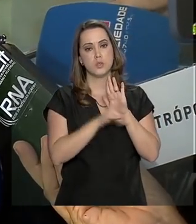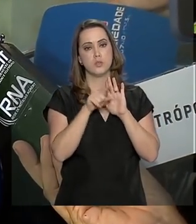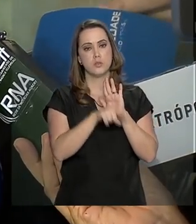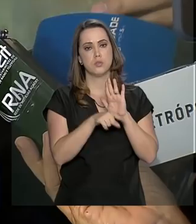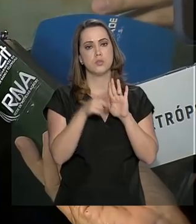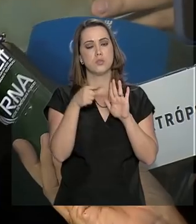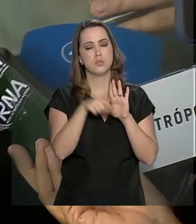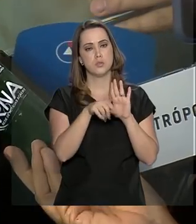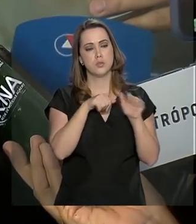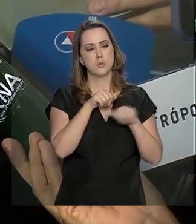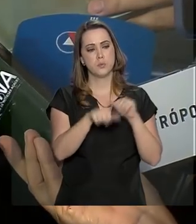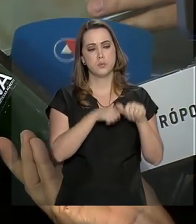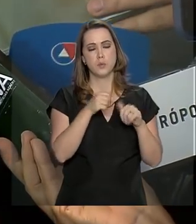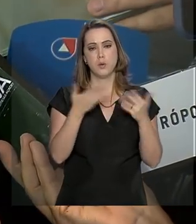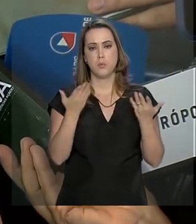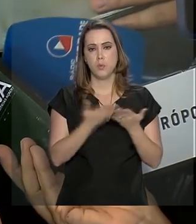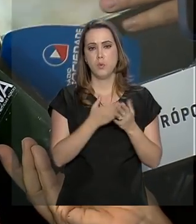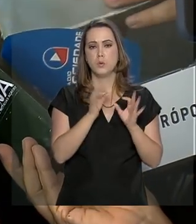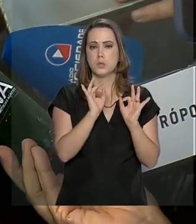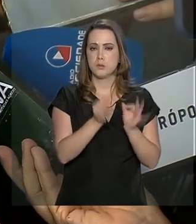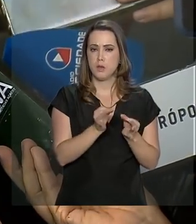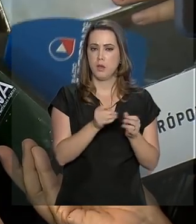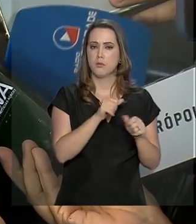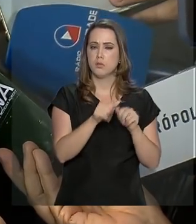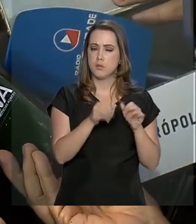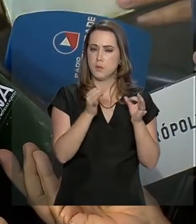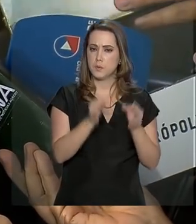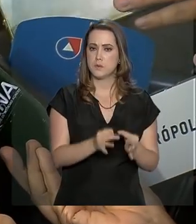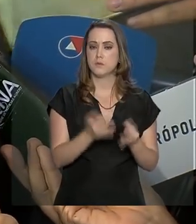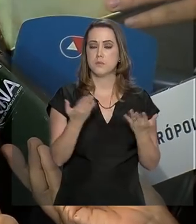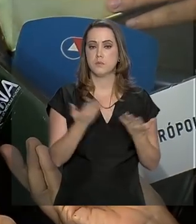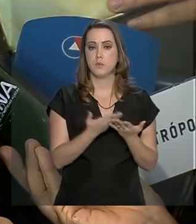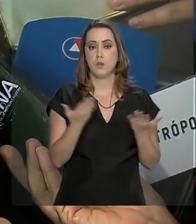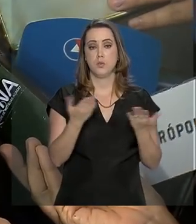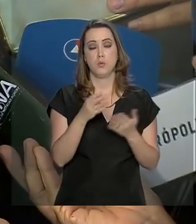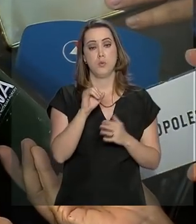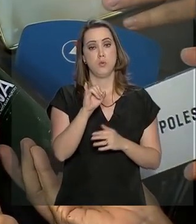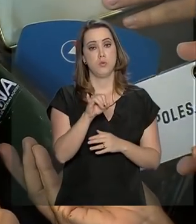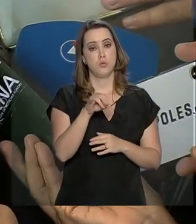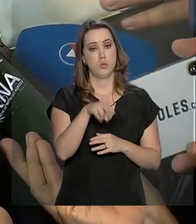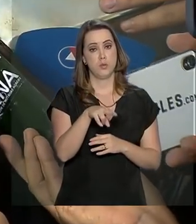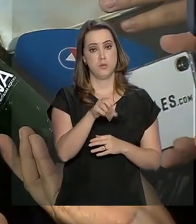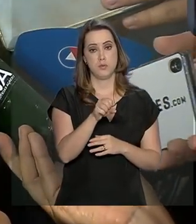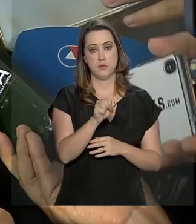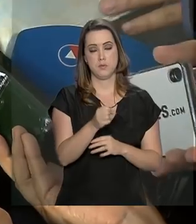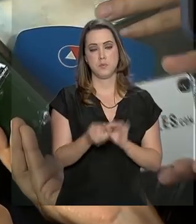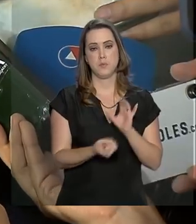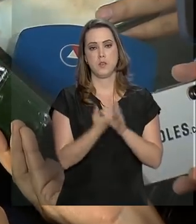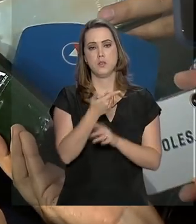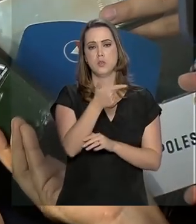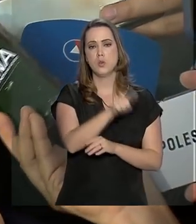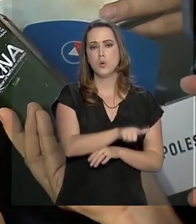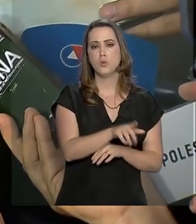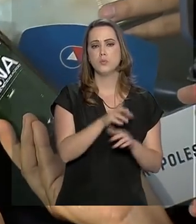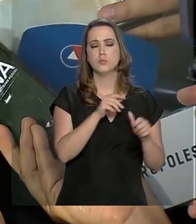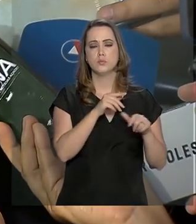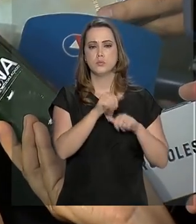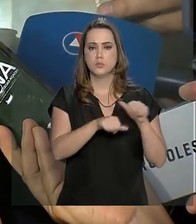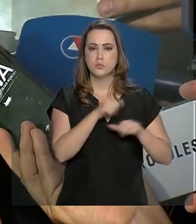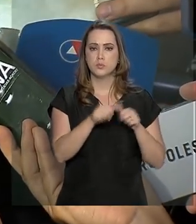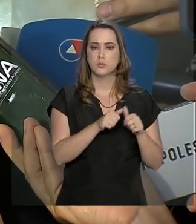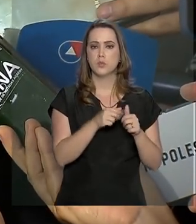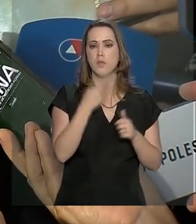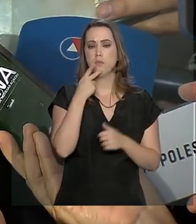atual Previdência e, por outro lado, cria um novo mecanismo para o Brasil do que diz respeito